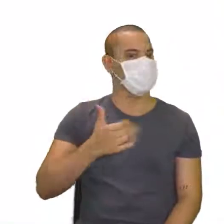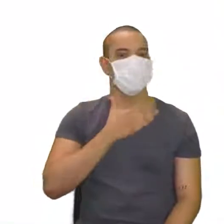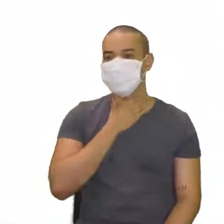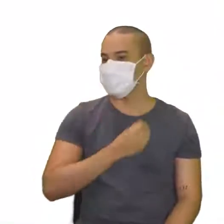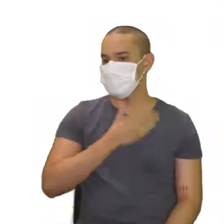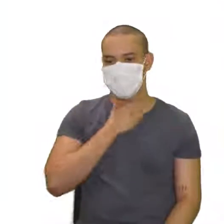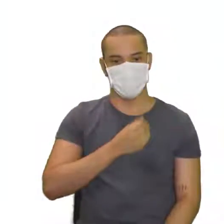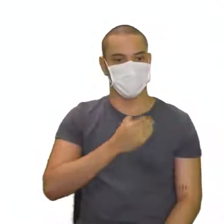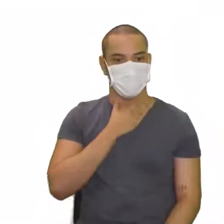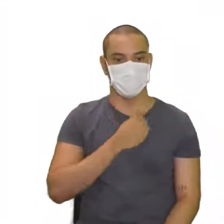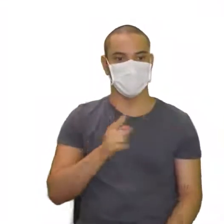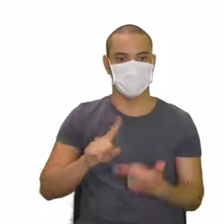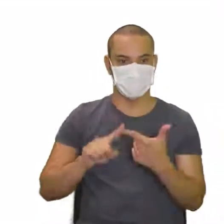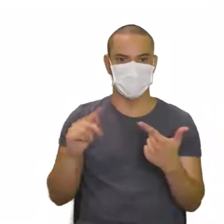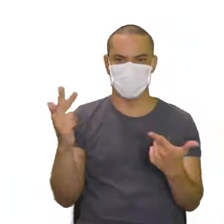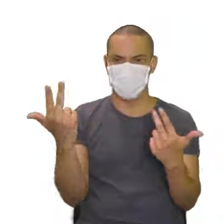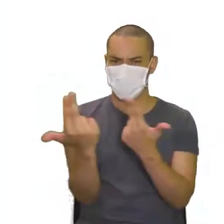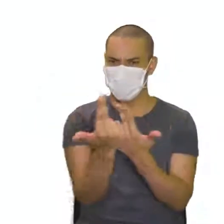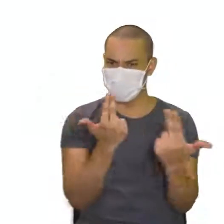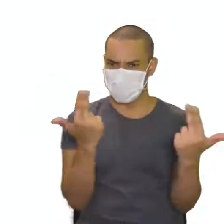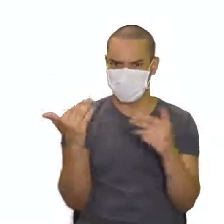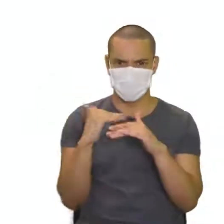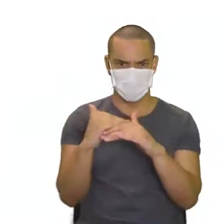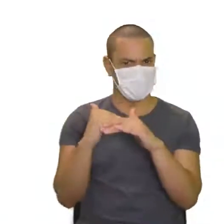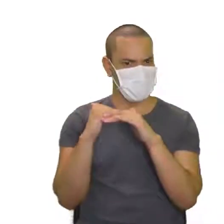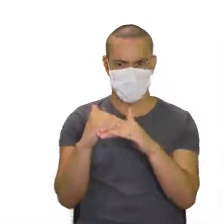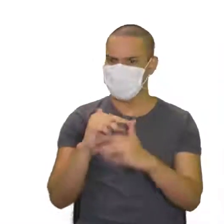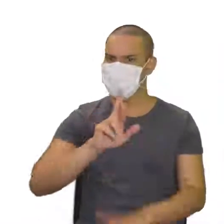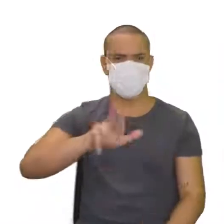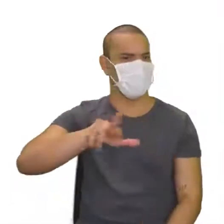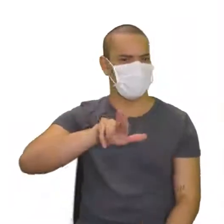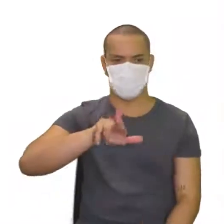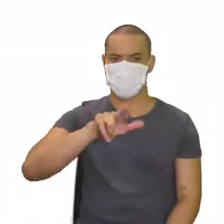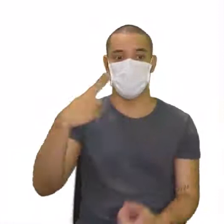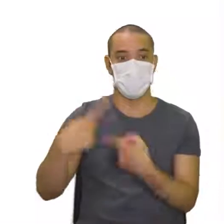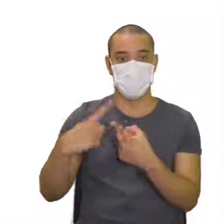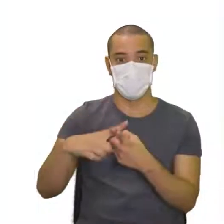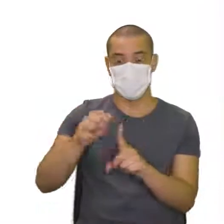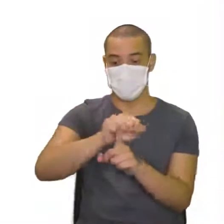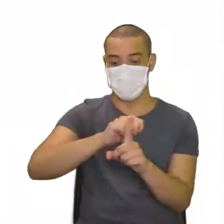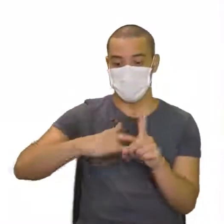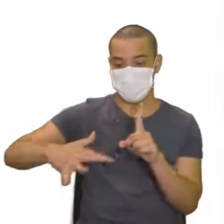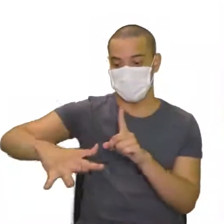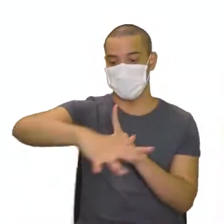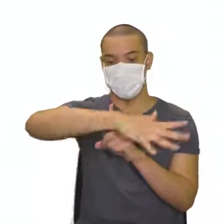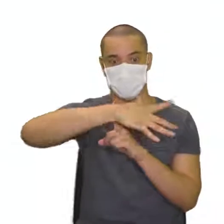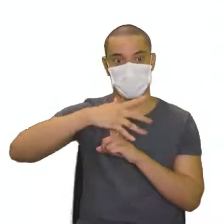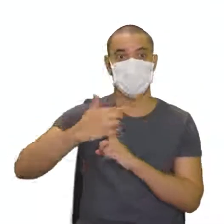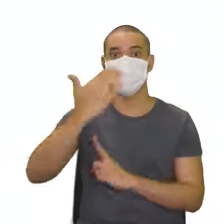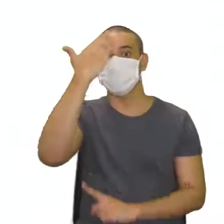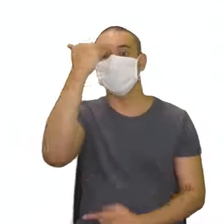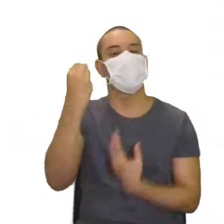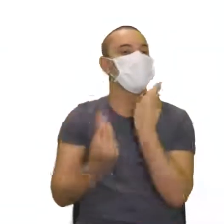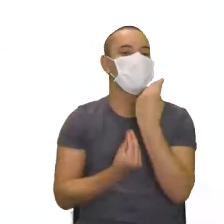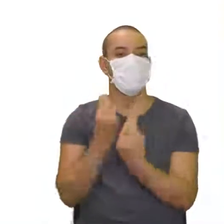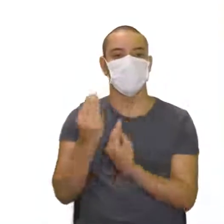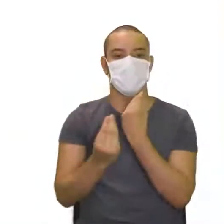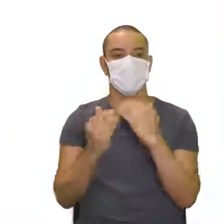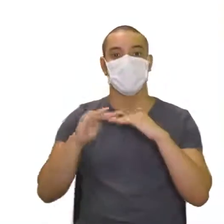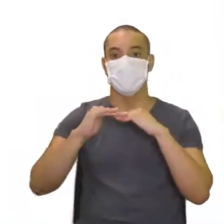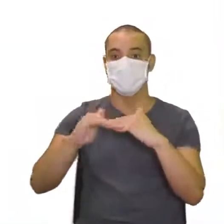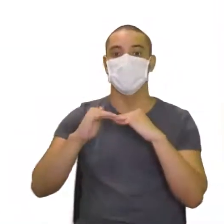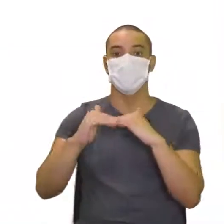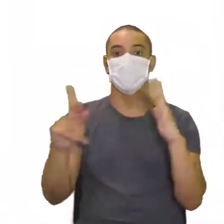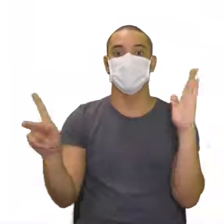daqui não. É uniforme? Também não, né, pessoal? Esse campo magnético, Ele não é uniforme, ok? Qual é o